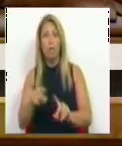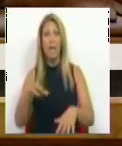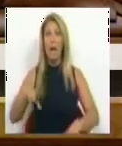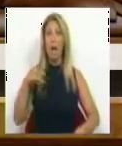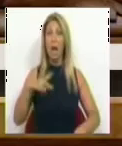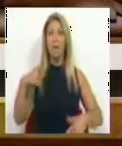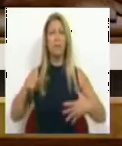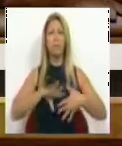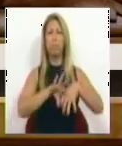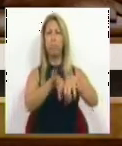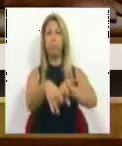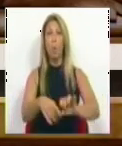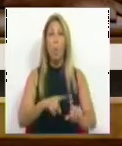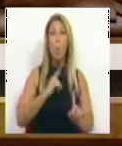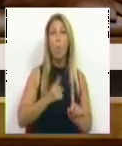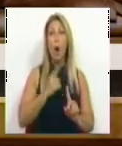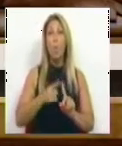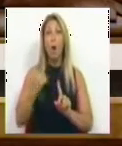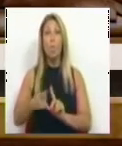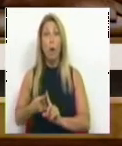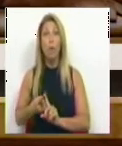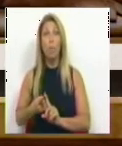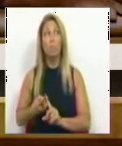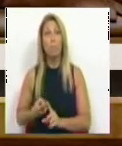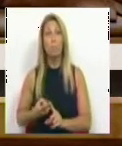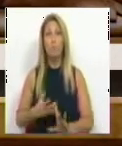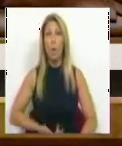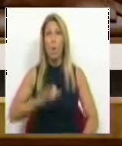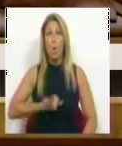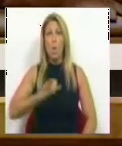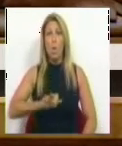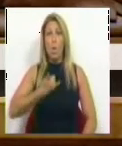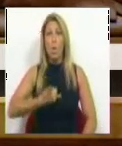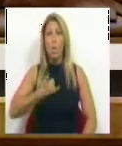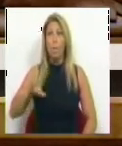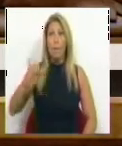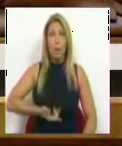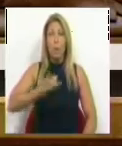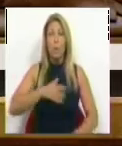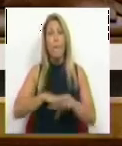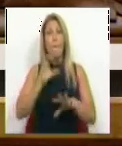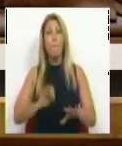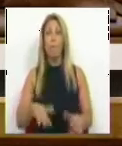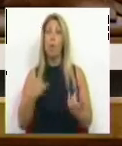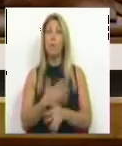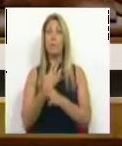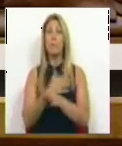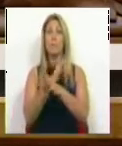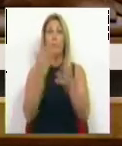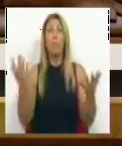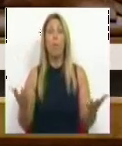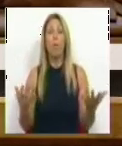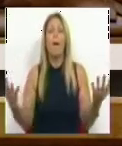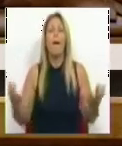destruída, ano após ano, nós temos o sobressalto do país no verão com os incêndios. É verdade que há um